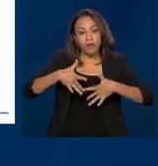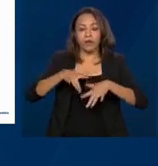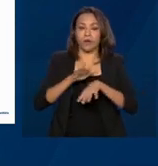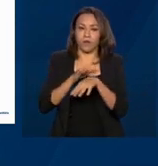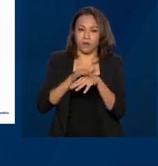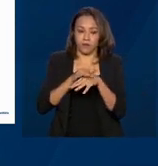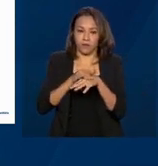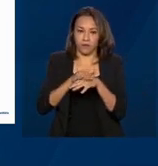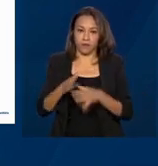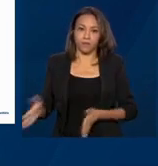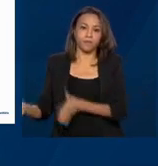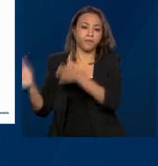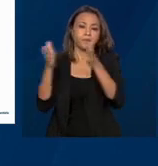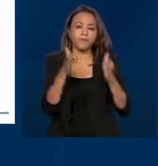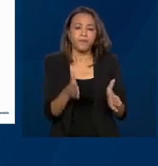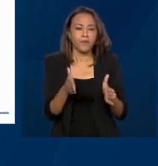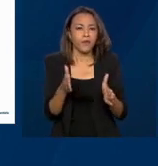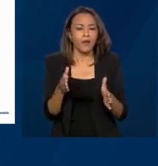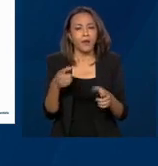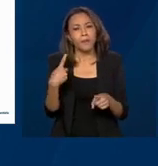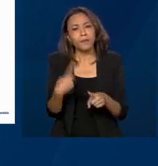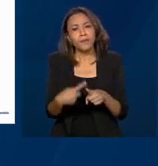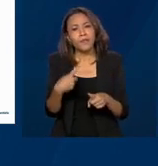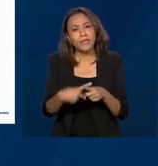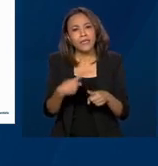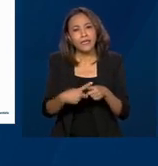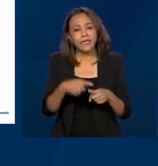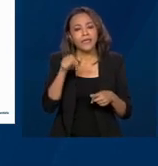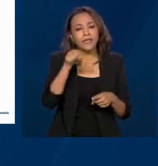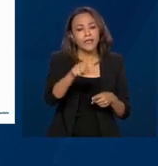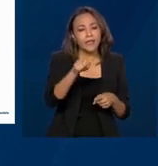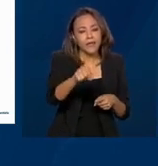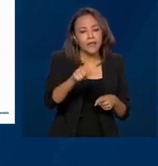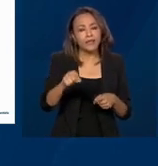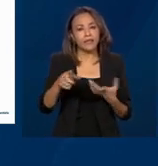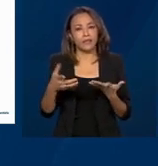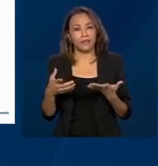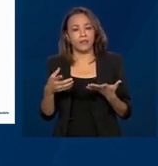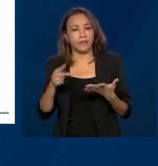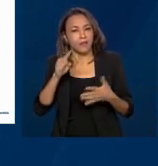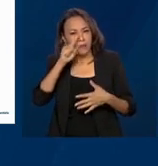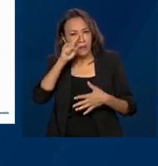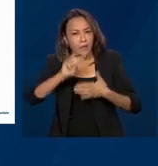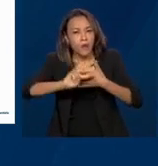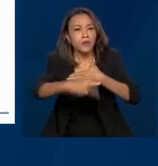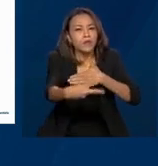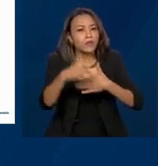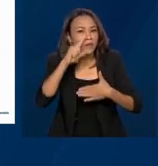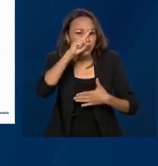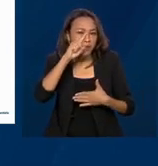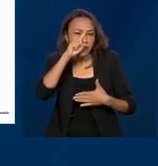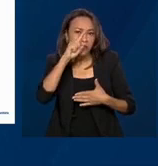Por que a razão de risco não é uma medida tão,